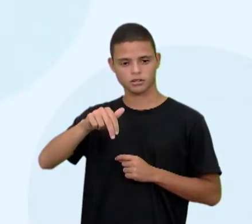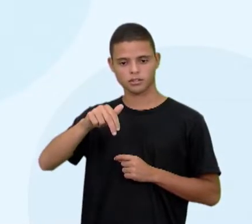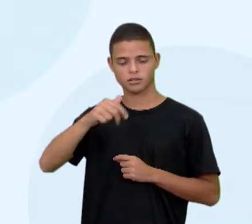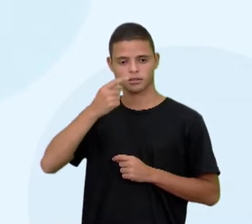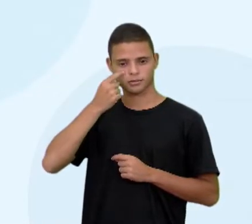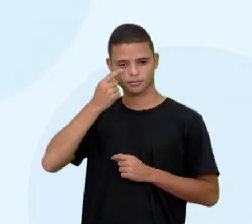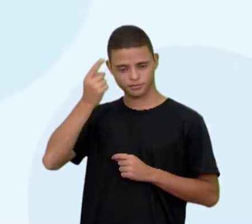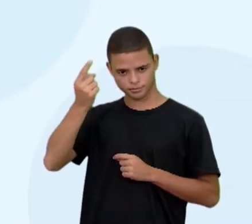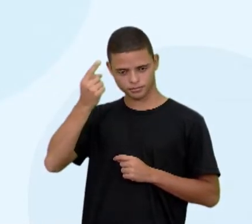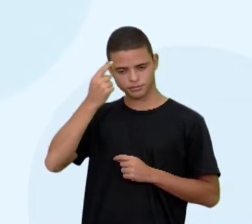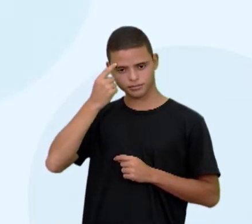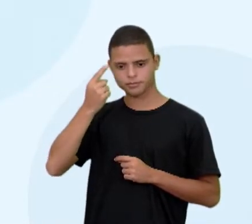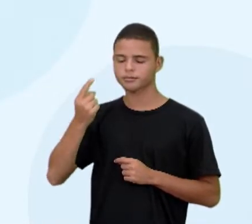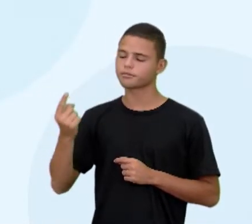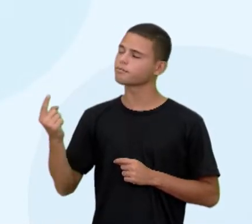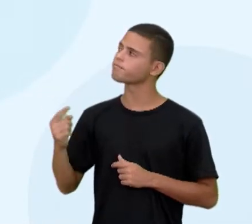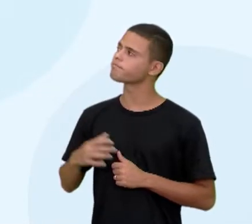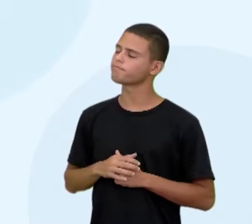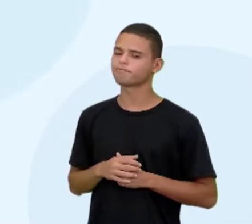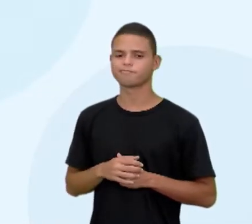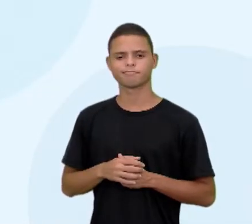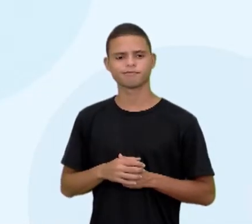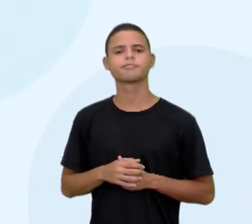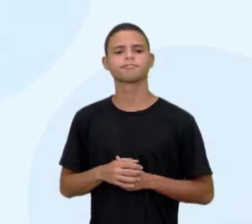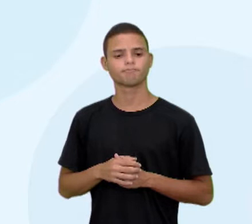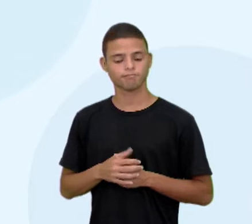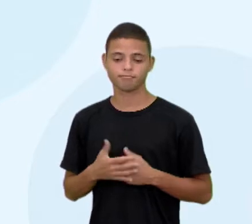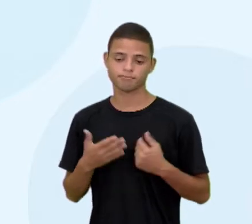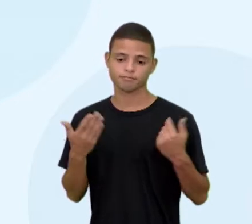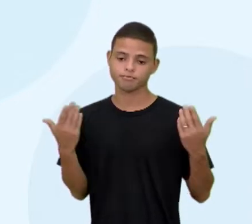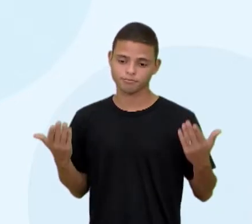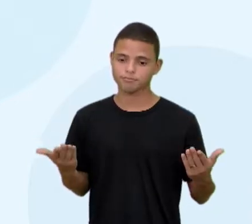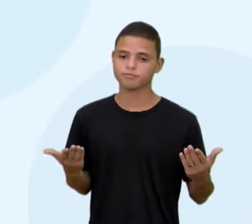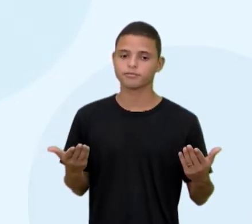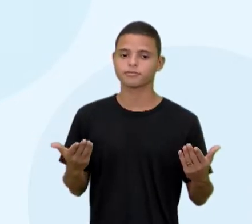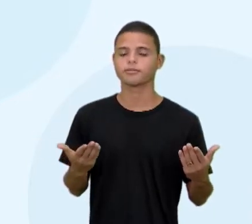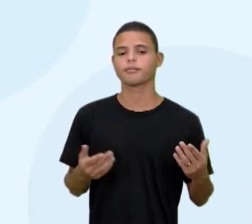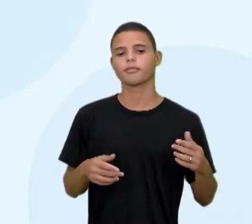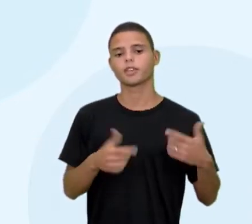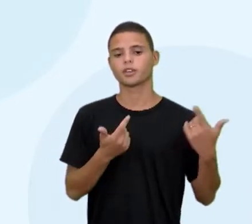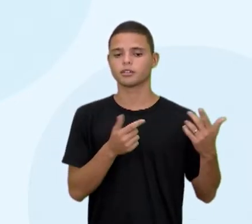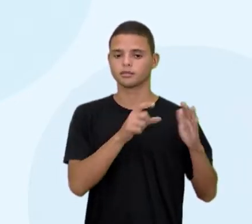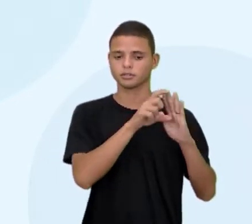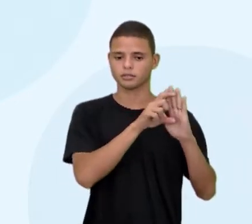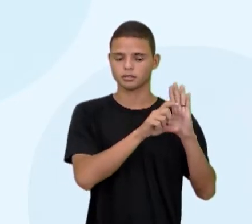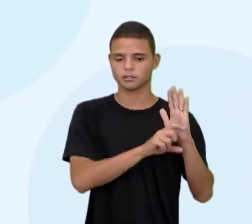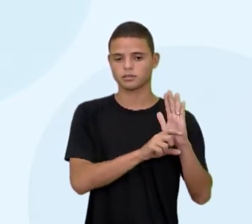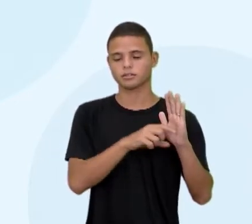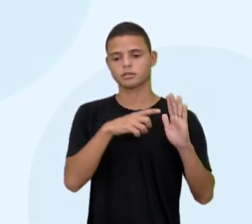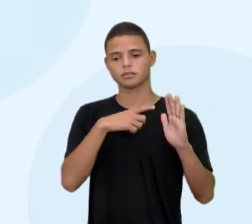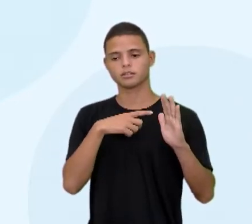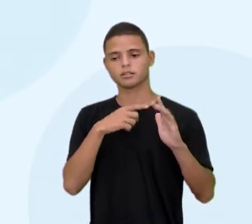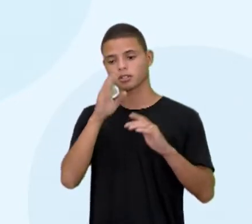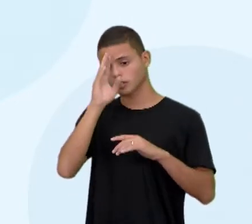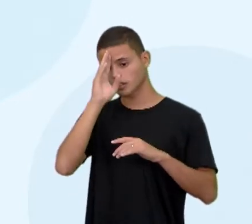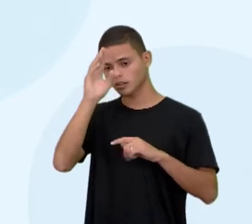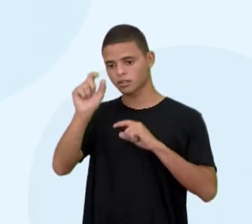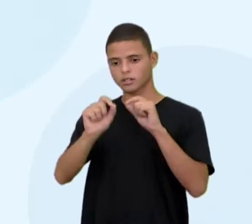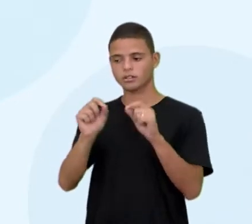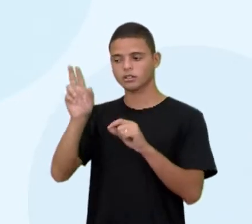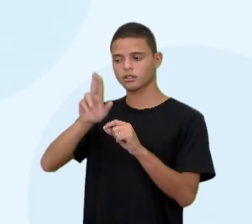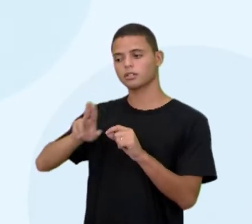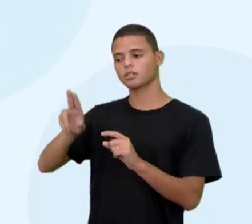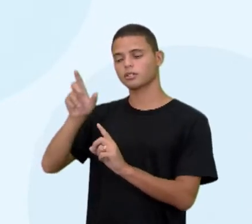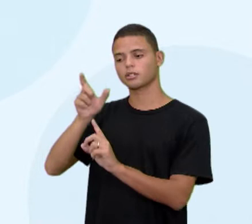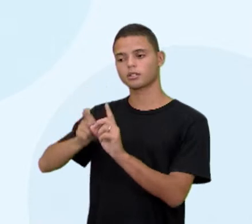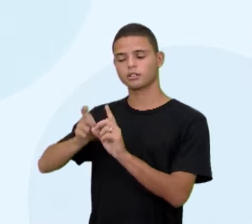parou para pensar na diferença de um para outro? Ó, a charge tem como característica central a utilização de personagens reais